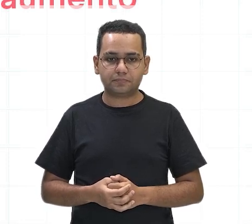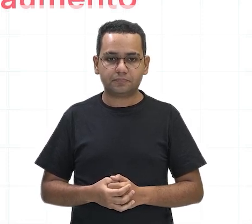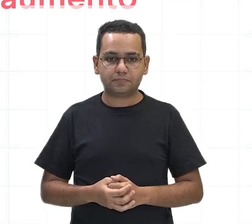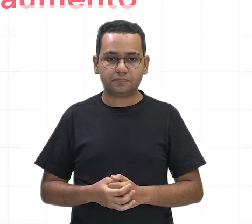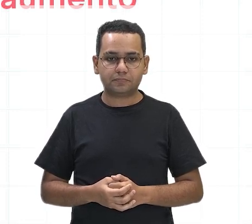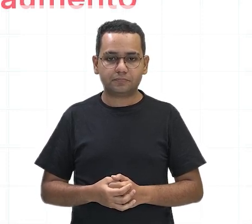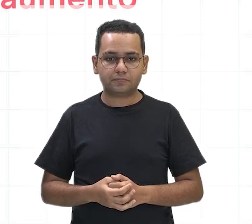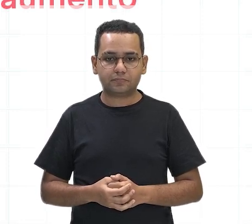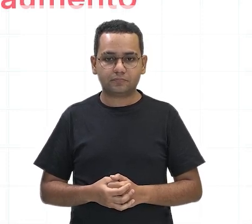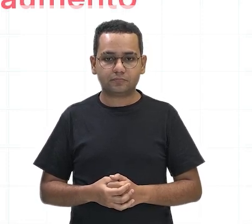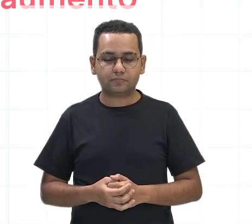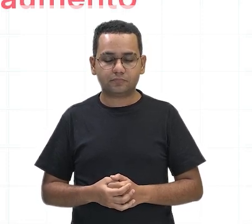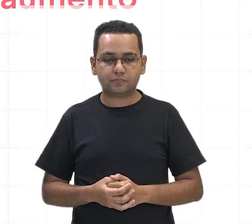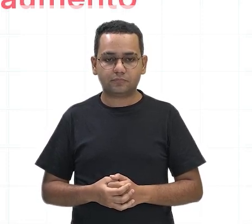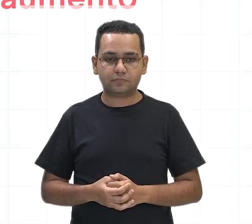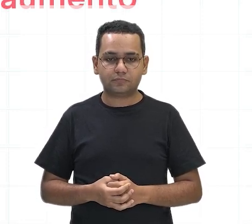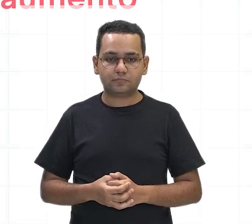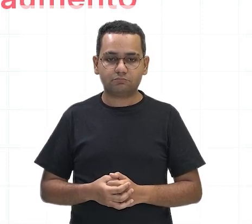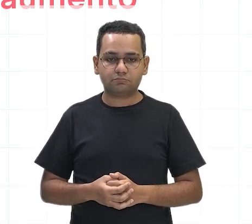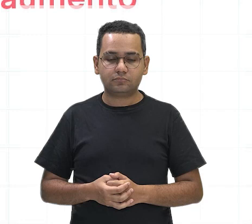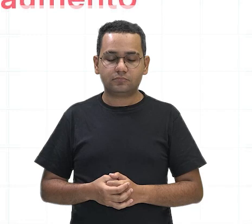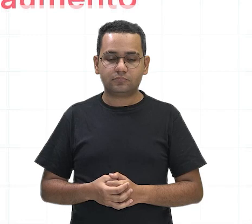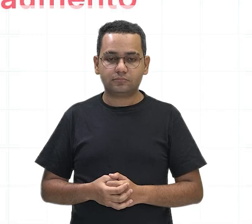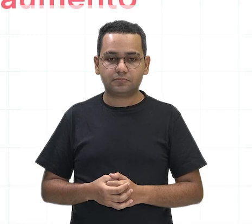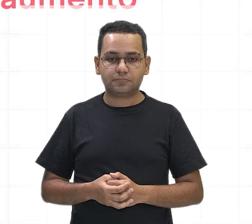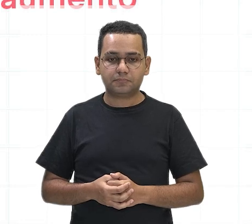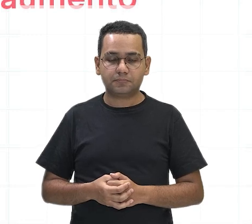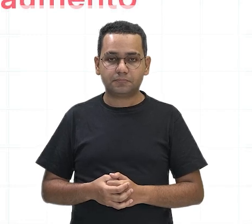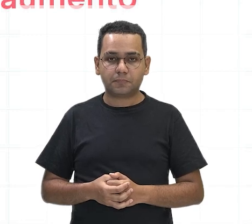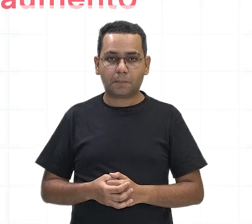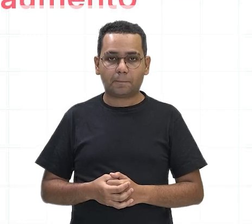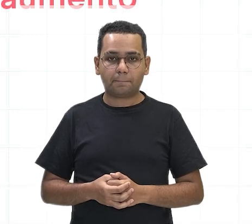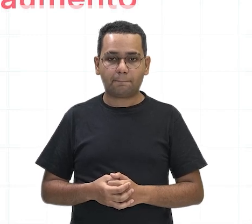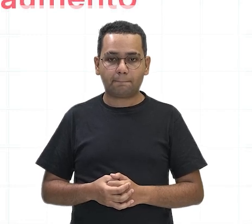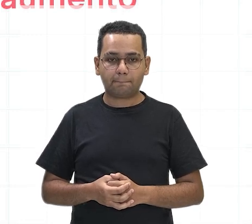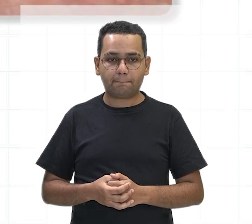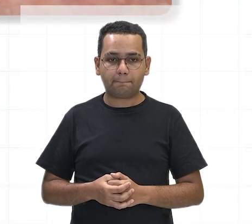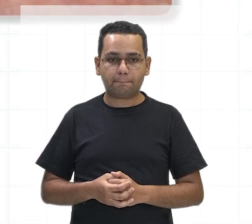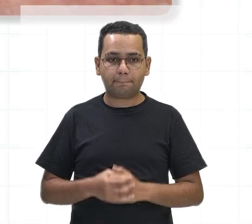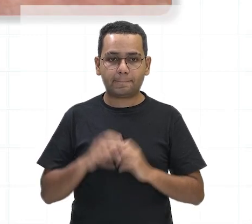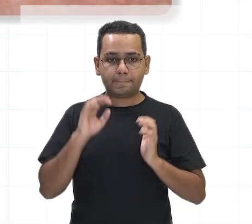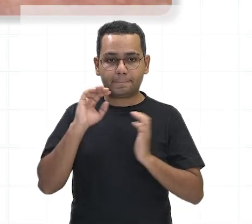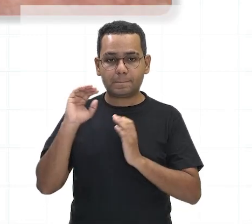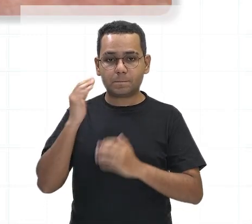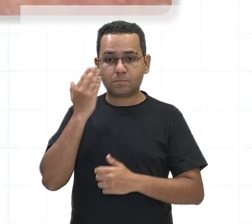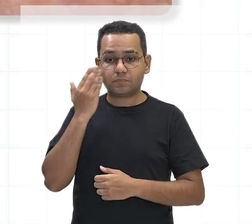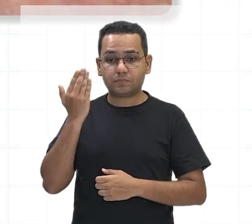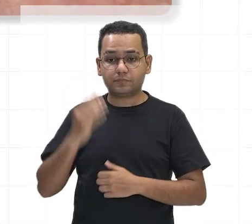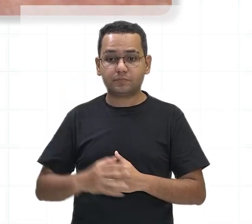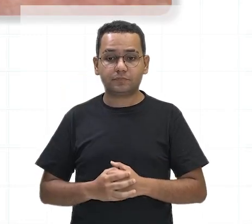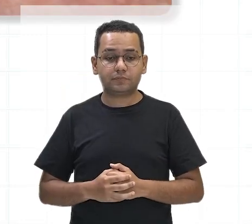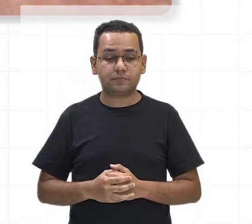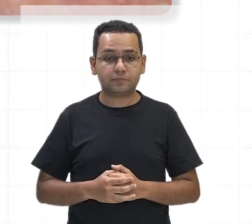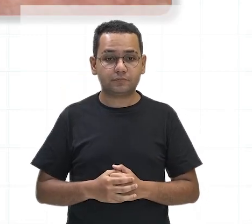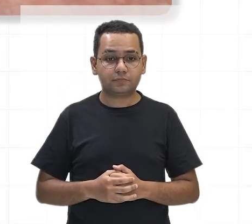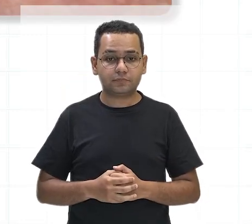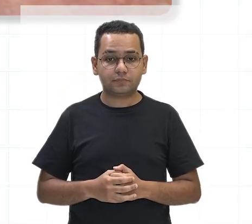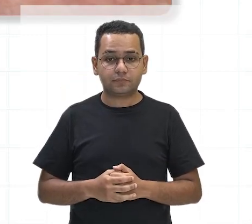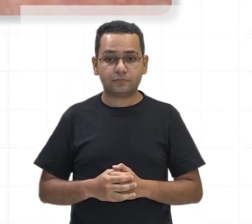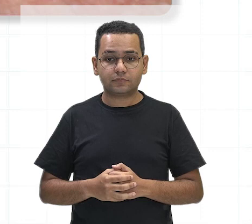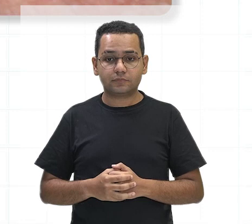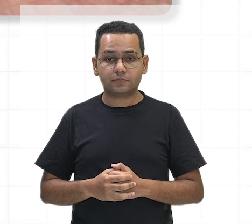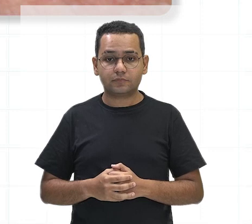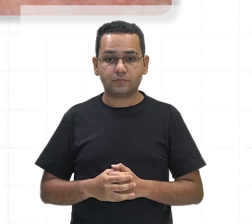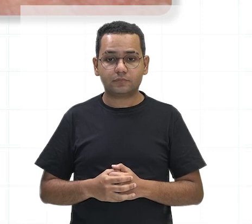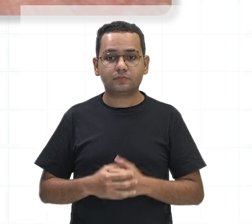linfonodos. E aí mais sintomas da leishmaniose a gente observa na imagem a seguir, nós temos o seguinte. Lembra